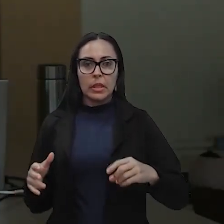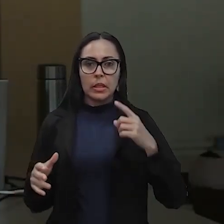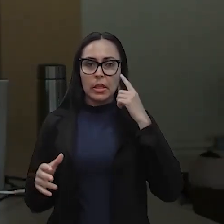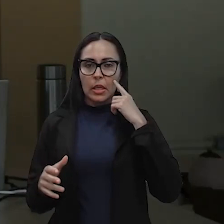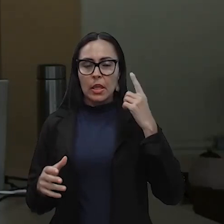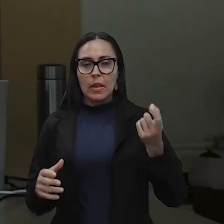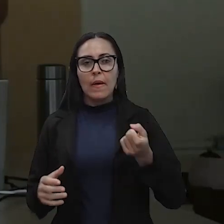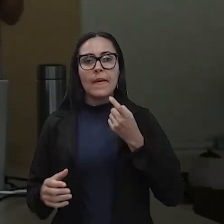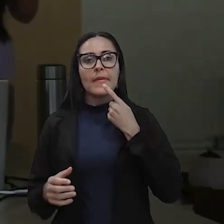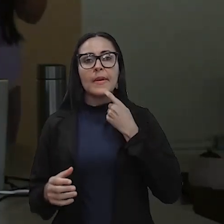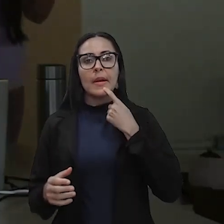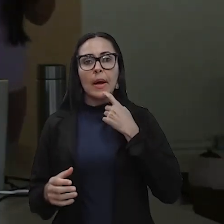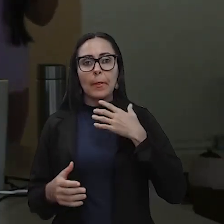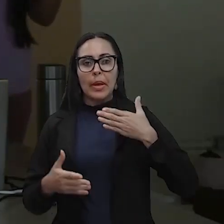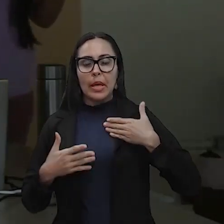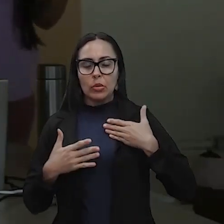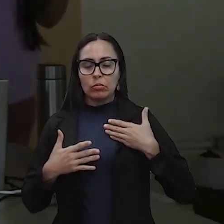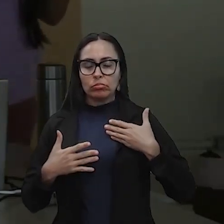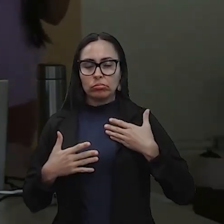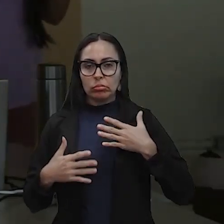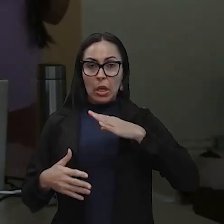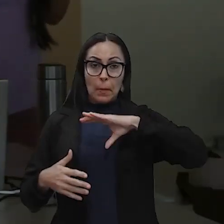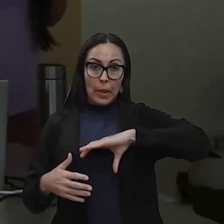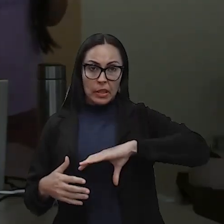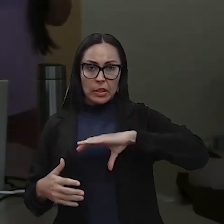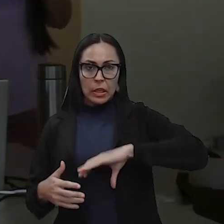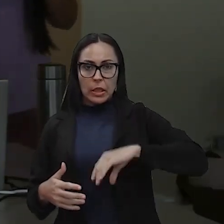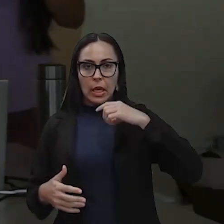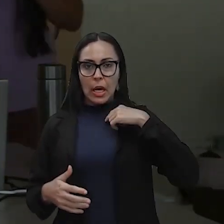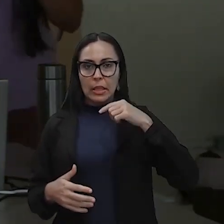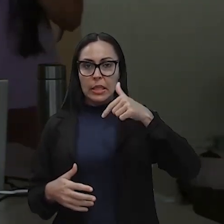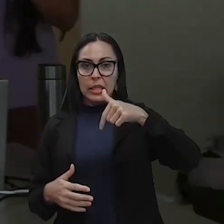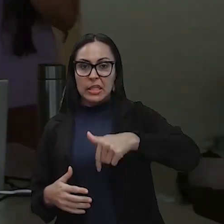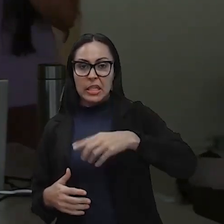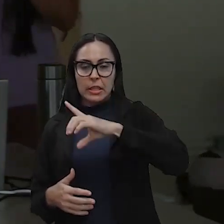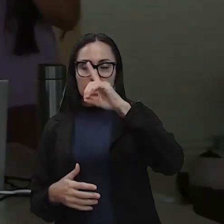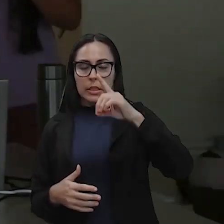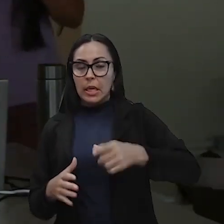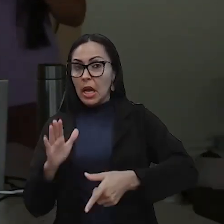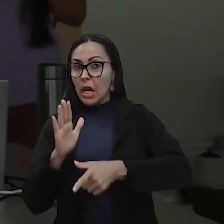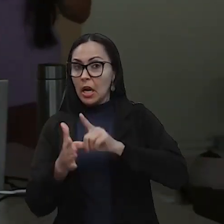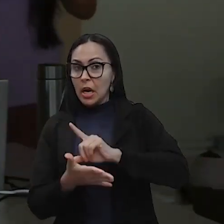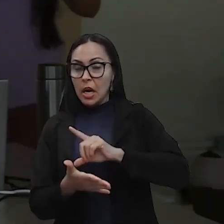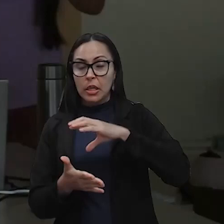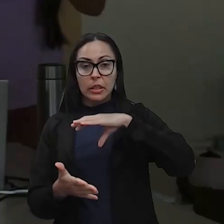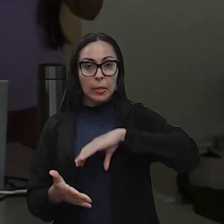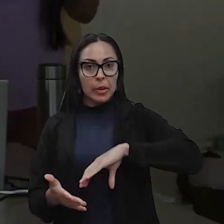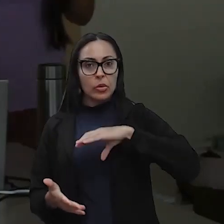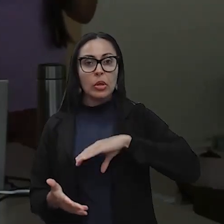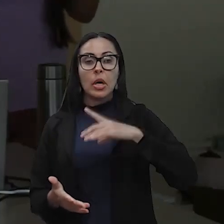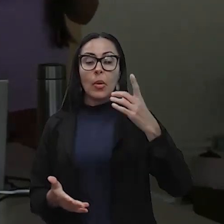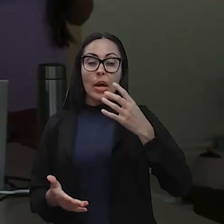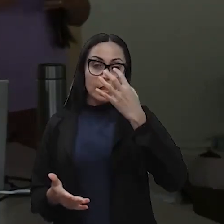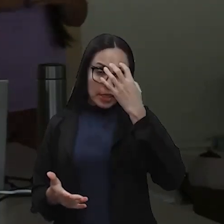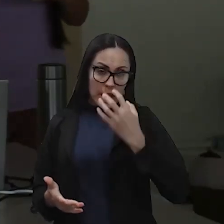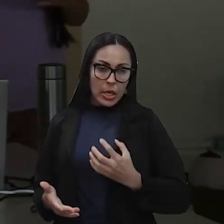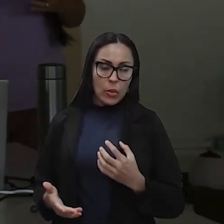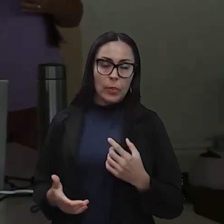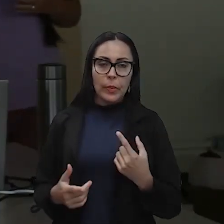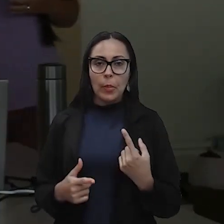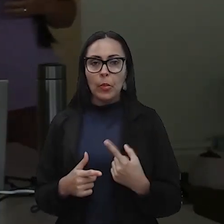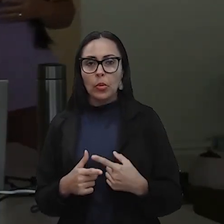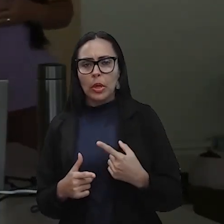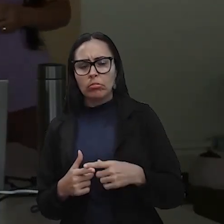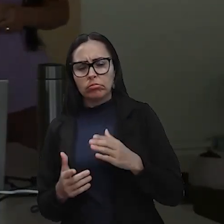café em até 7 dias antes da menstruação. Ó, gente, isso aqui é muito sério porque muitas mulheres